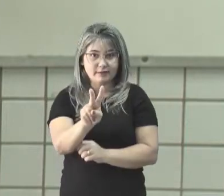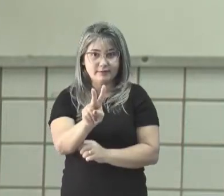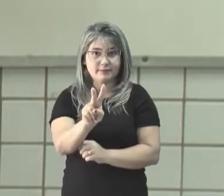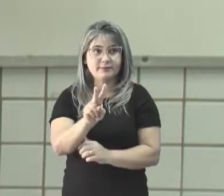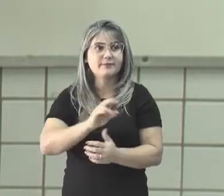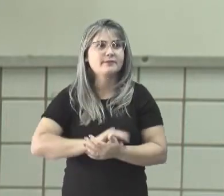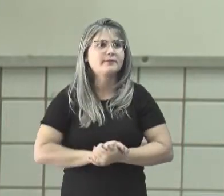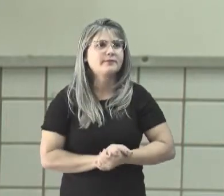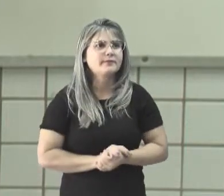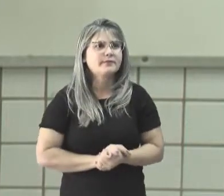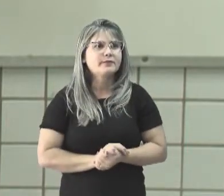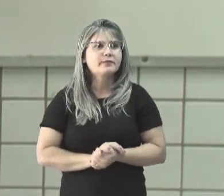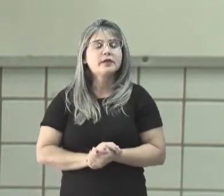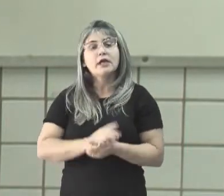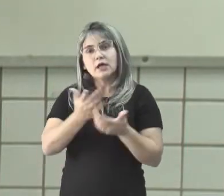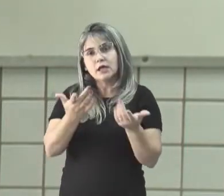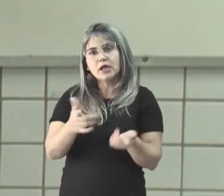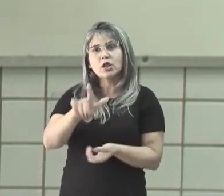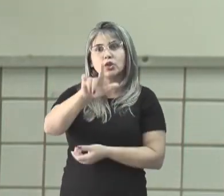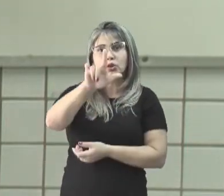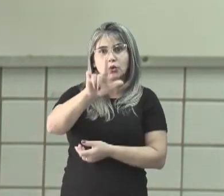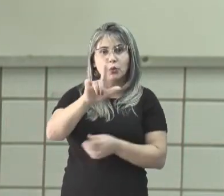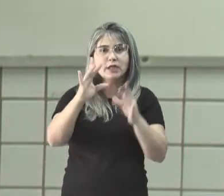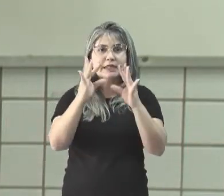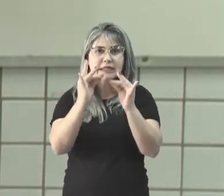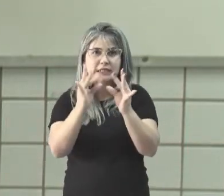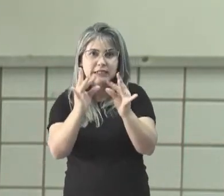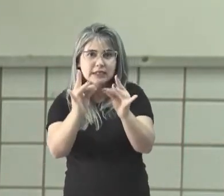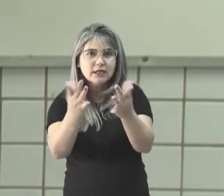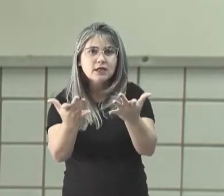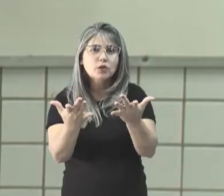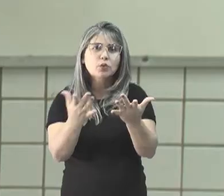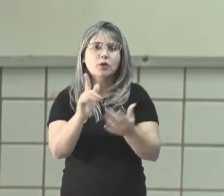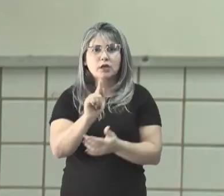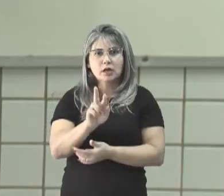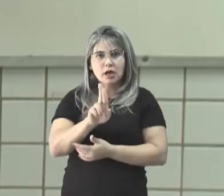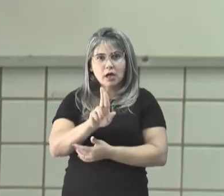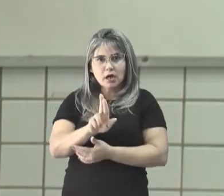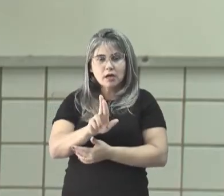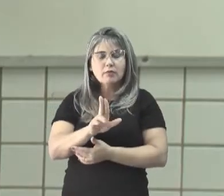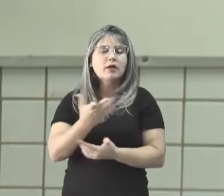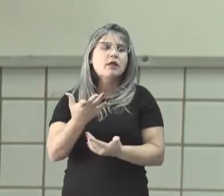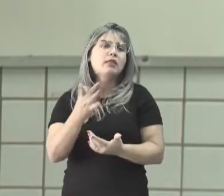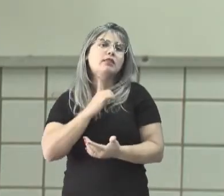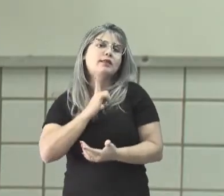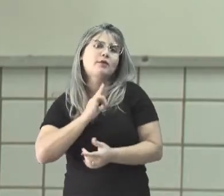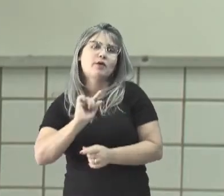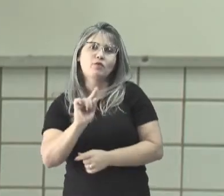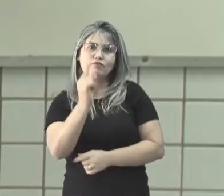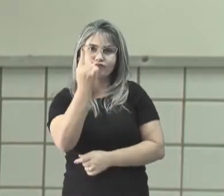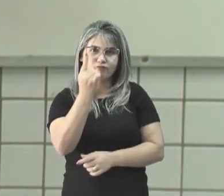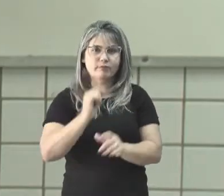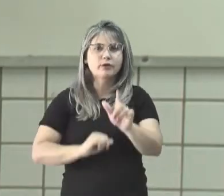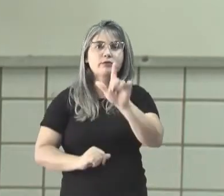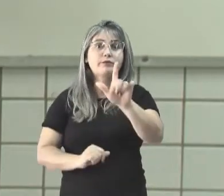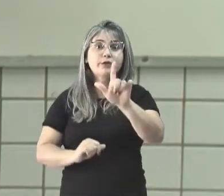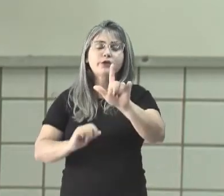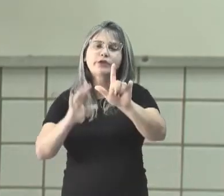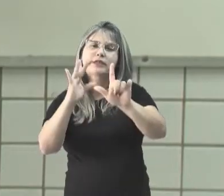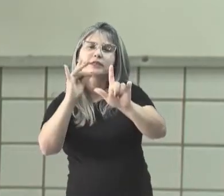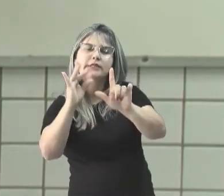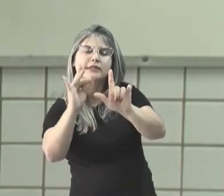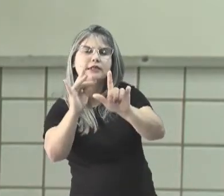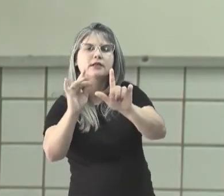Beleza? No litro e na grama, também o expoente é 1. Então, toda vez que eu for fazer essa mudança